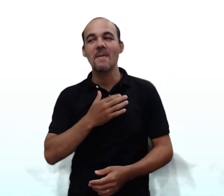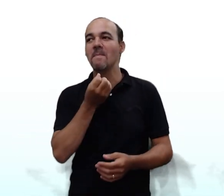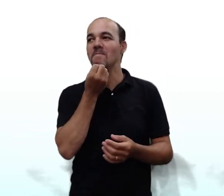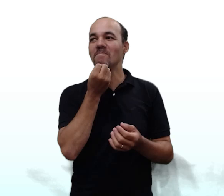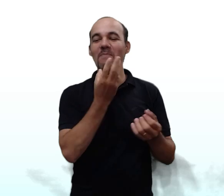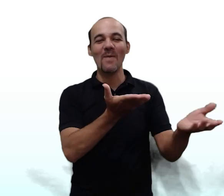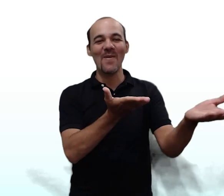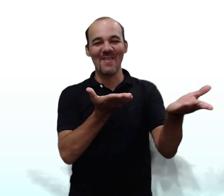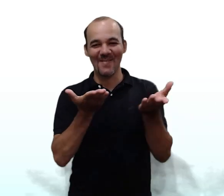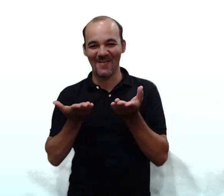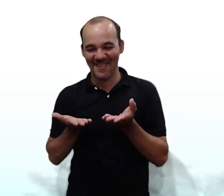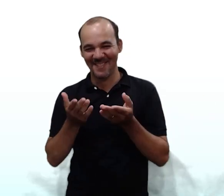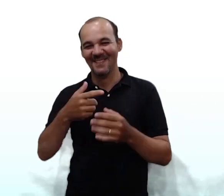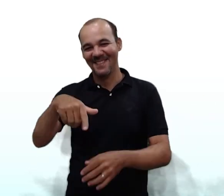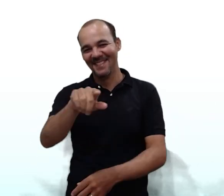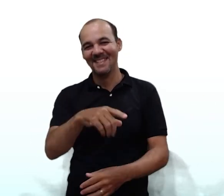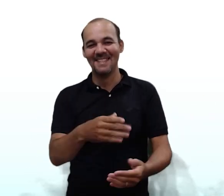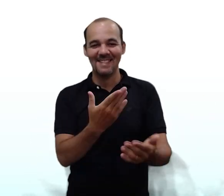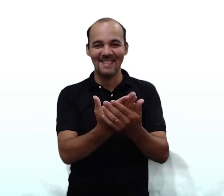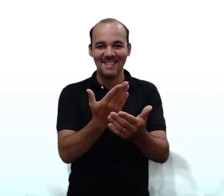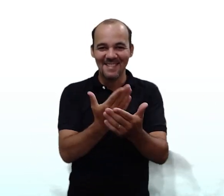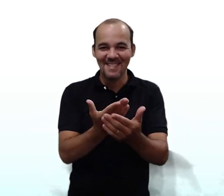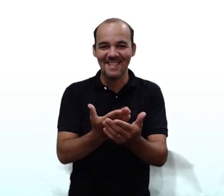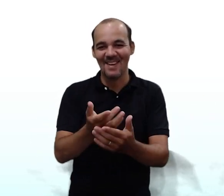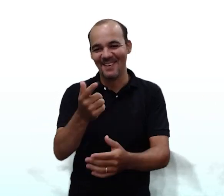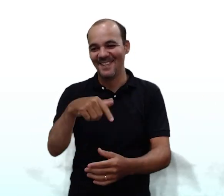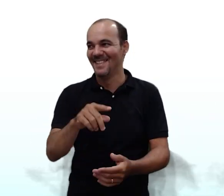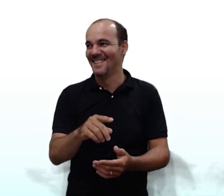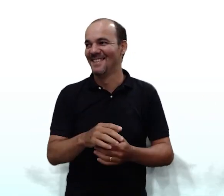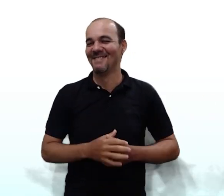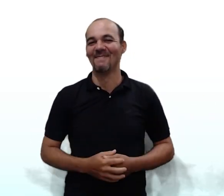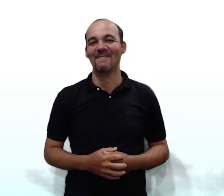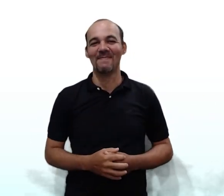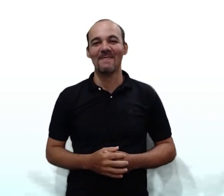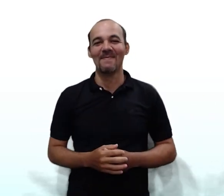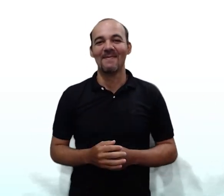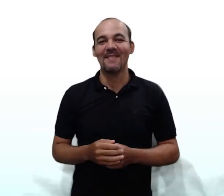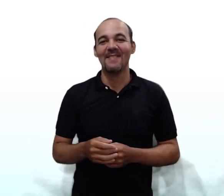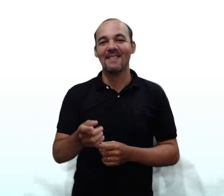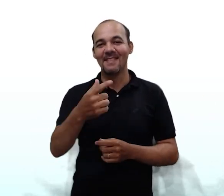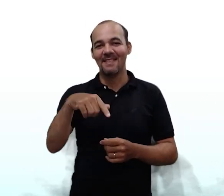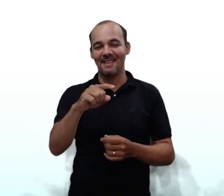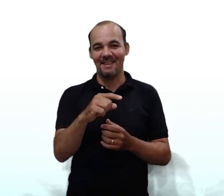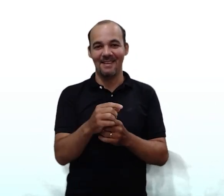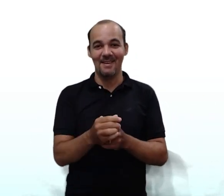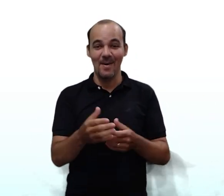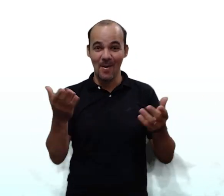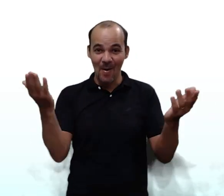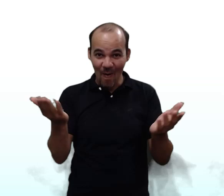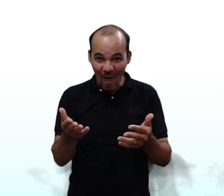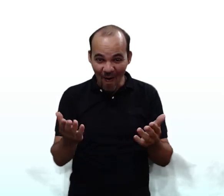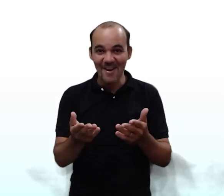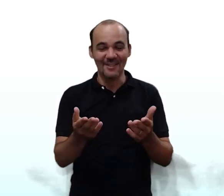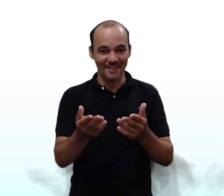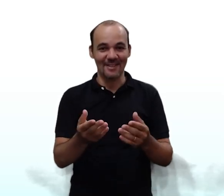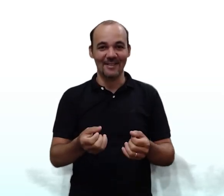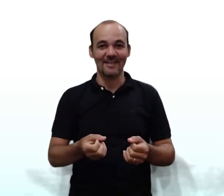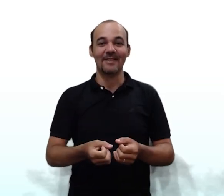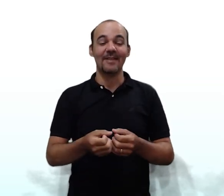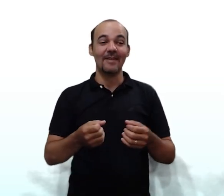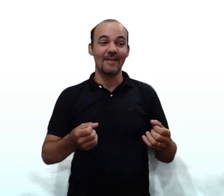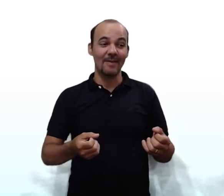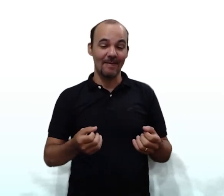as boas-vindas aqui aos nossos encontros, às nossas aulas. A gente vai hoje, logo de cara,